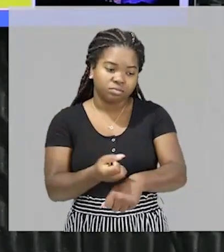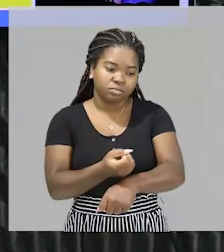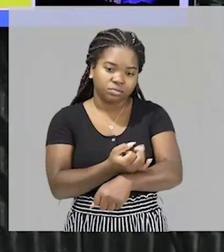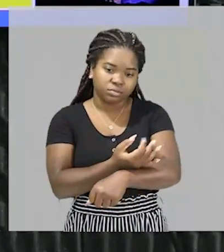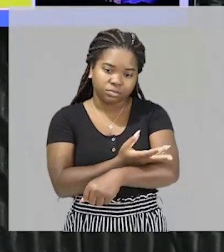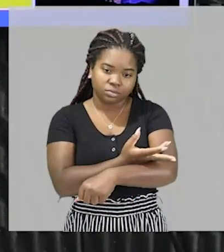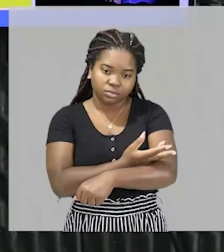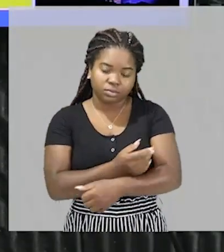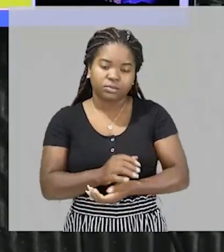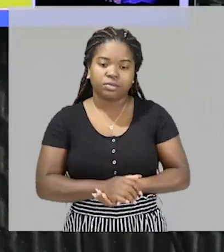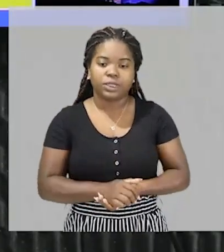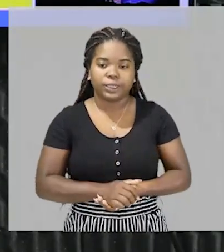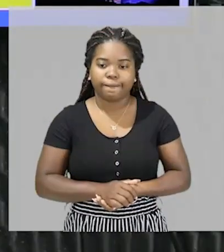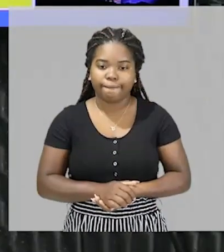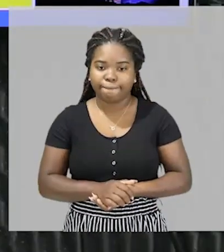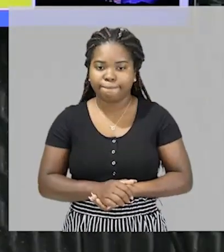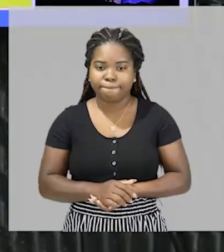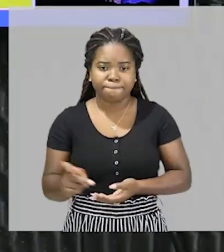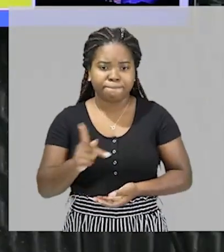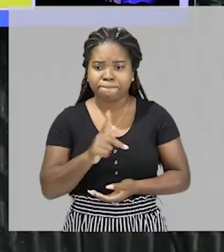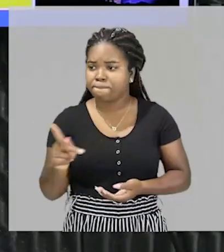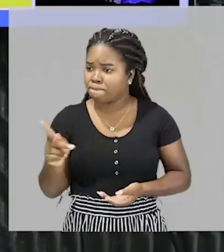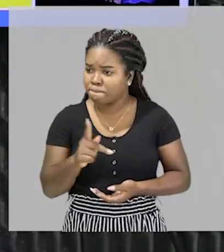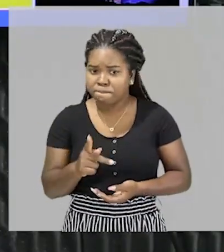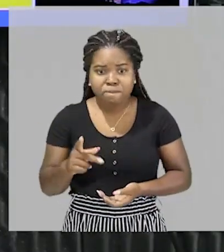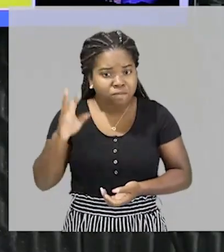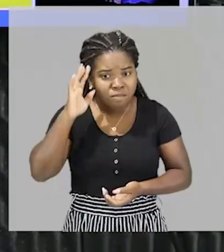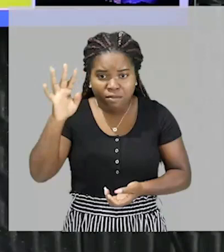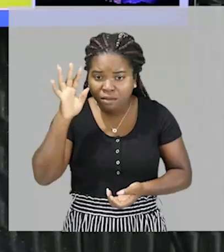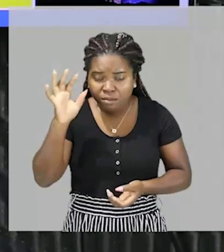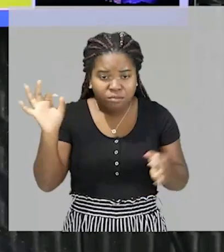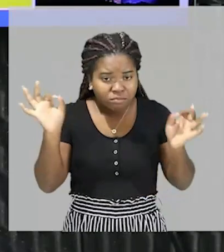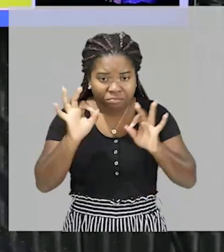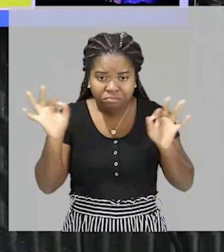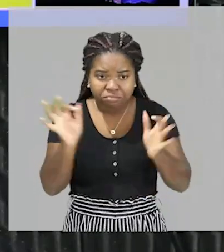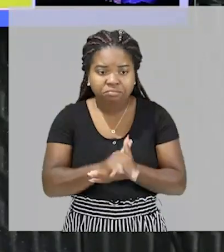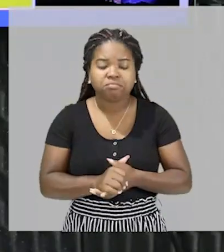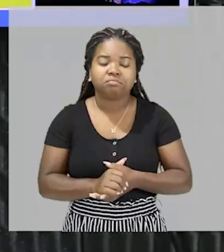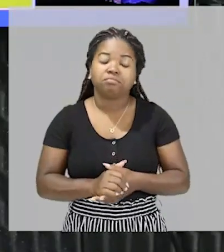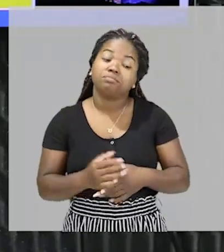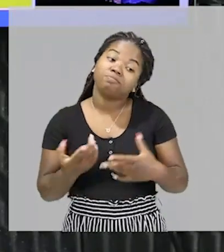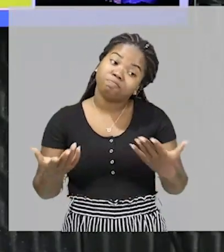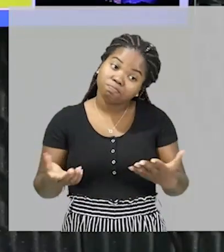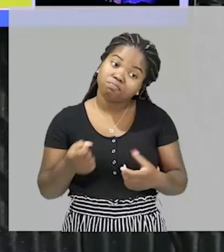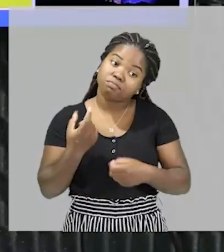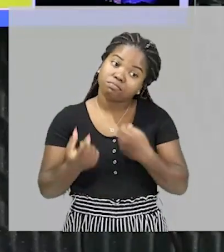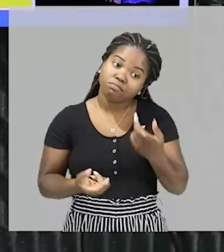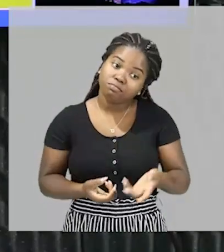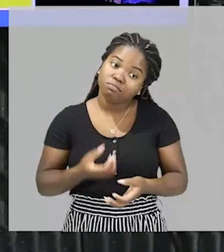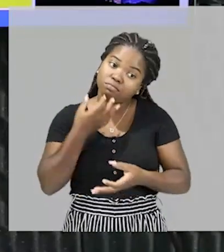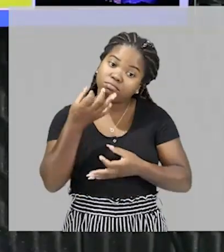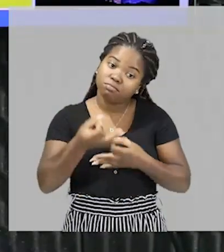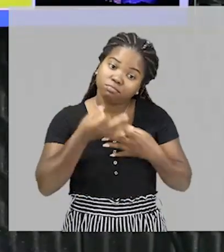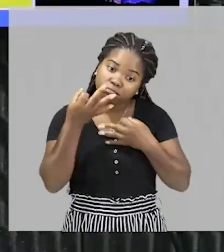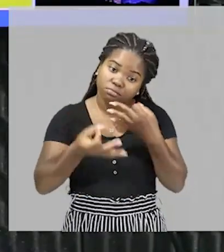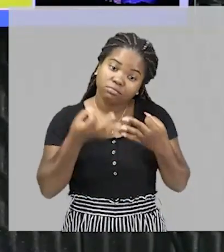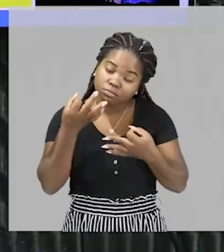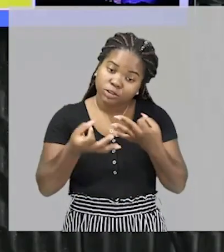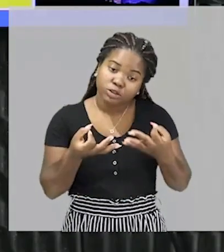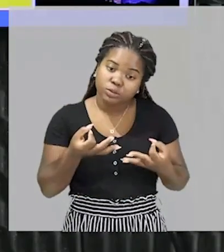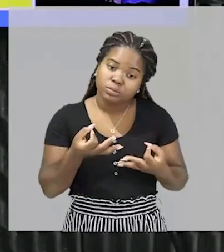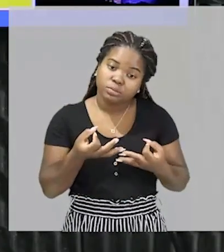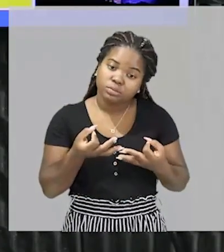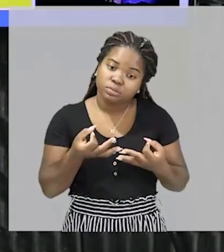ópera é trágica. Olha, o professor não fazia ideia. Pois é, às vezes a gente faz levantamentos de opiniões a partir de coisas que